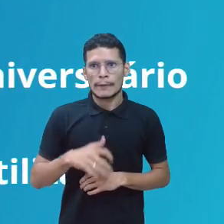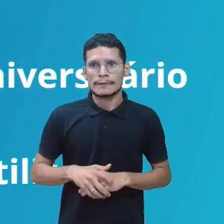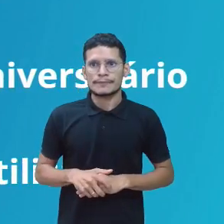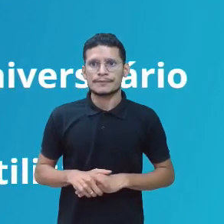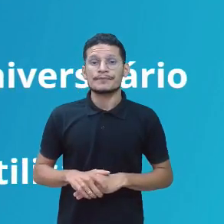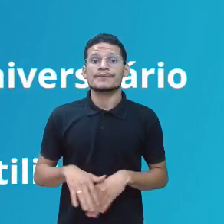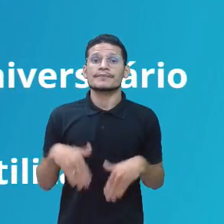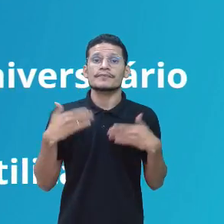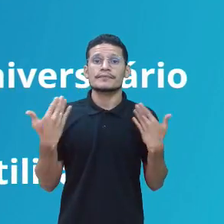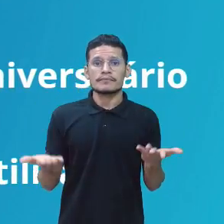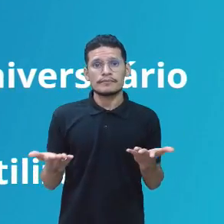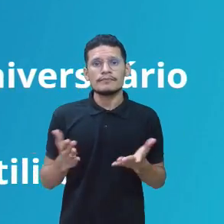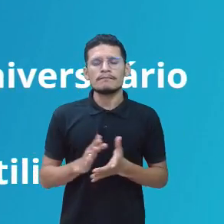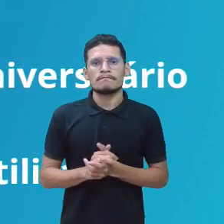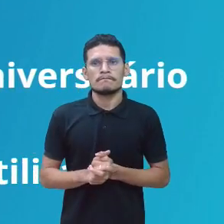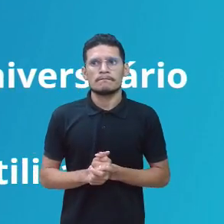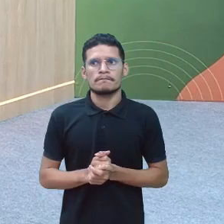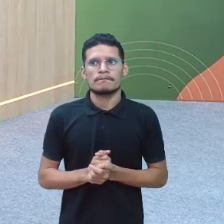Bom,